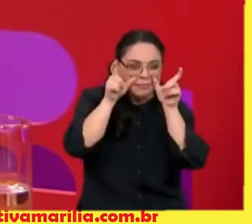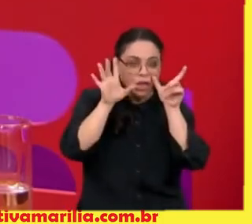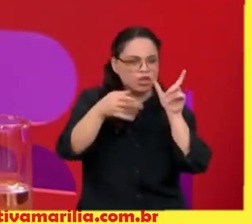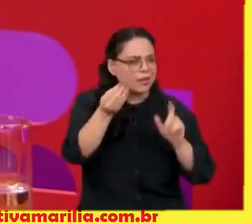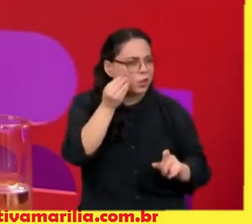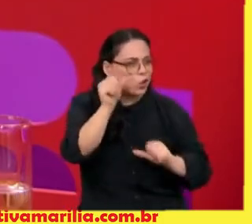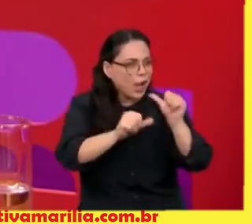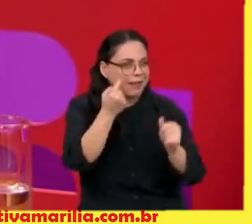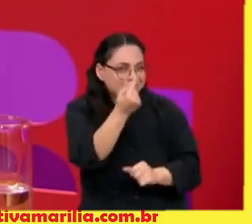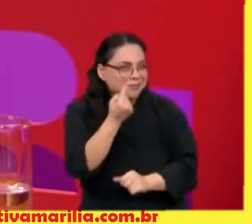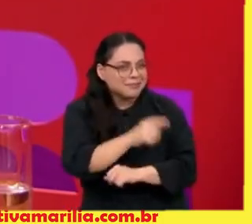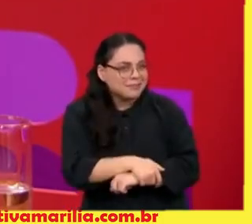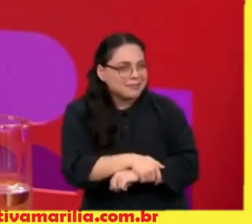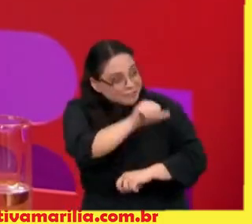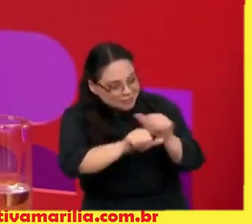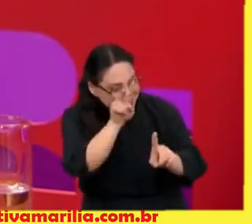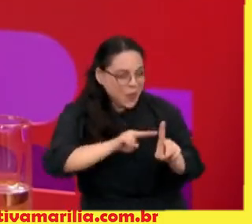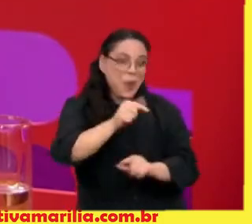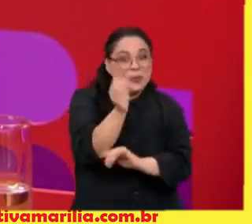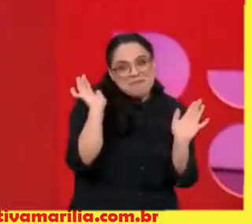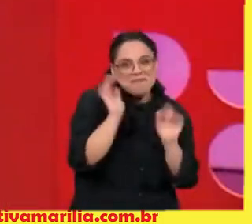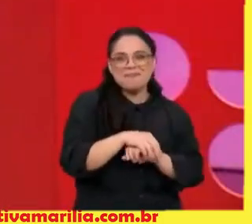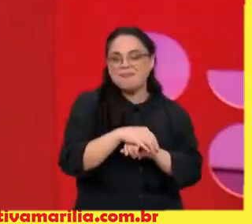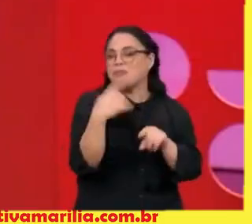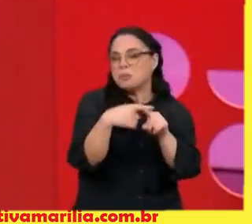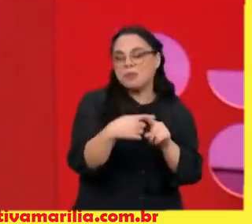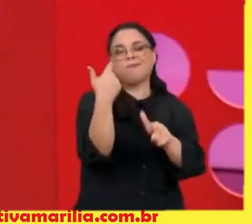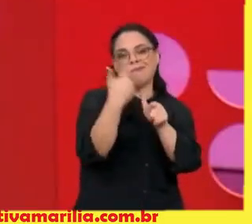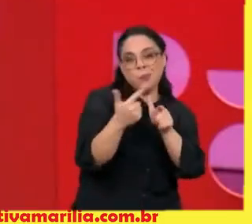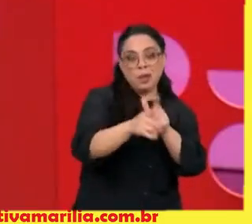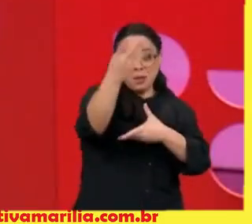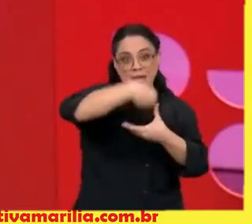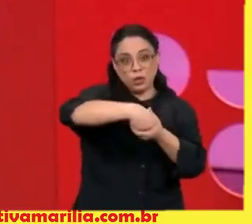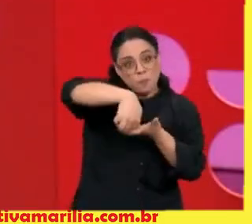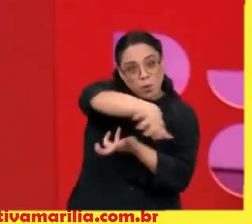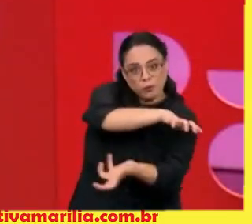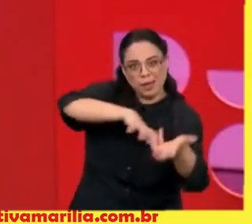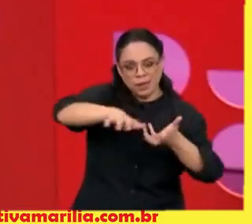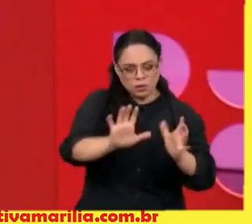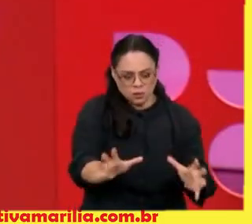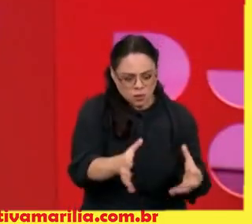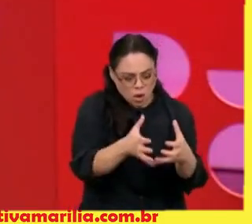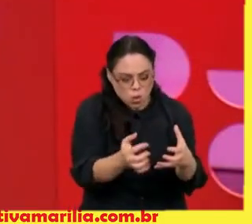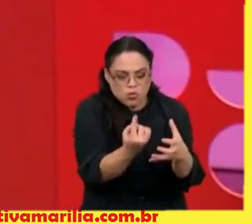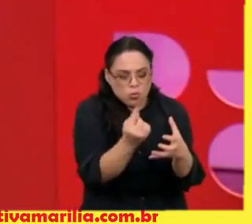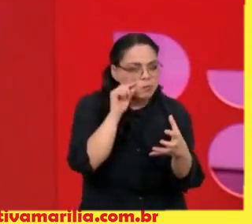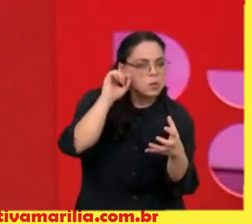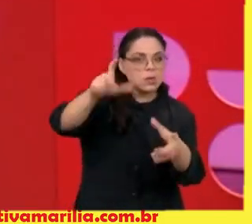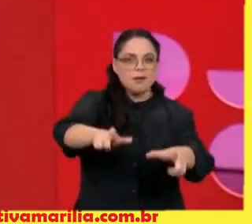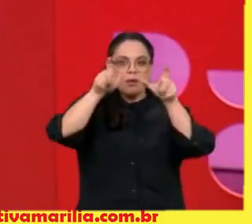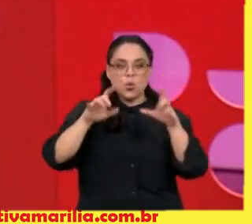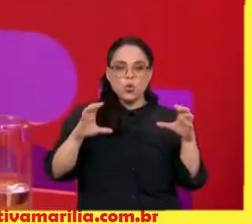ele não produz laço social, só dentro do movimento. Sim. Né? Todos que são... E aqui no Brasil talvez nem seja